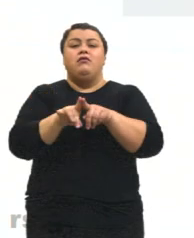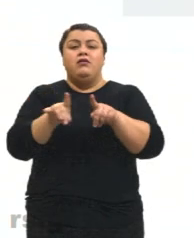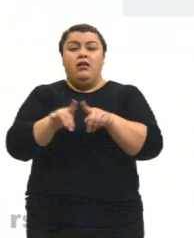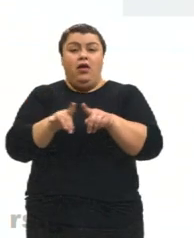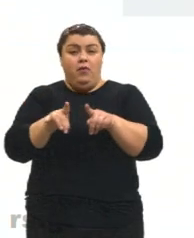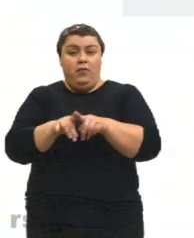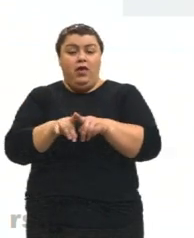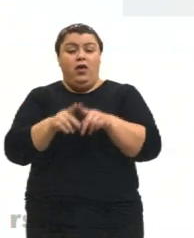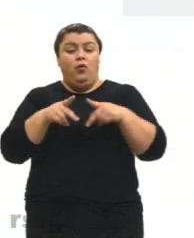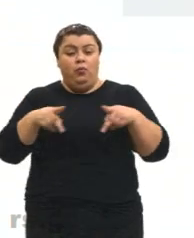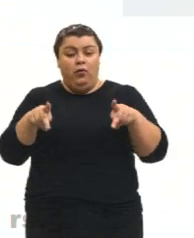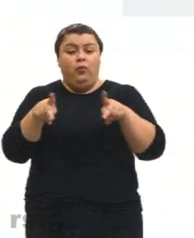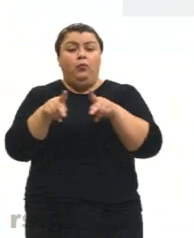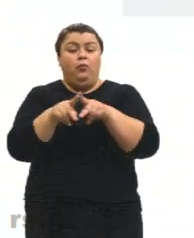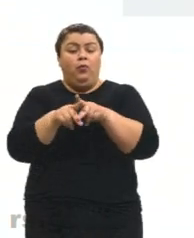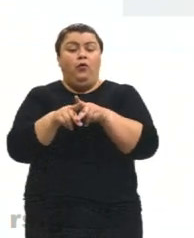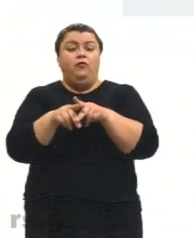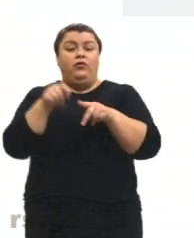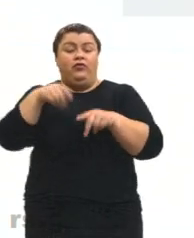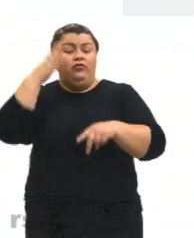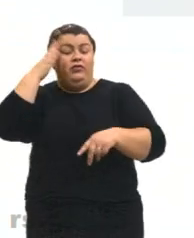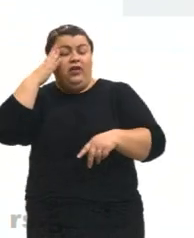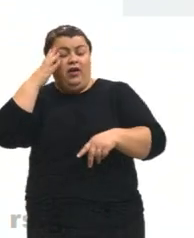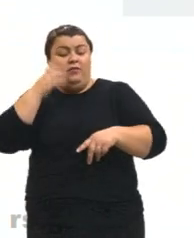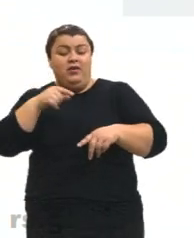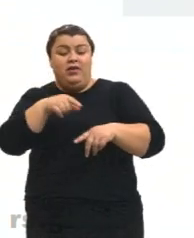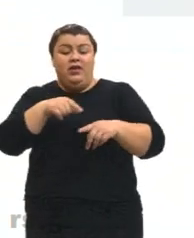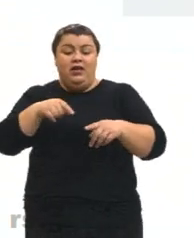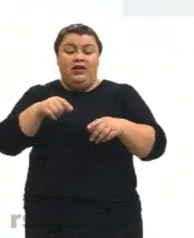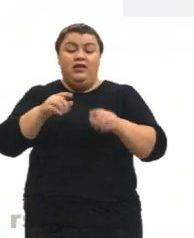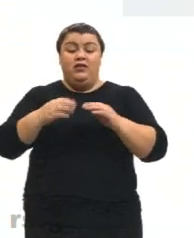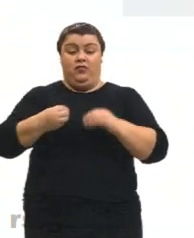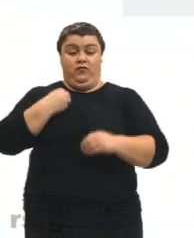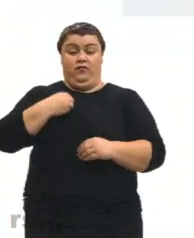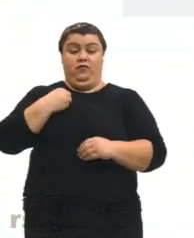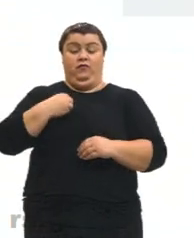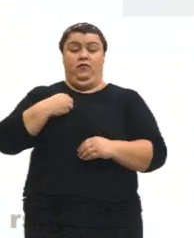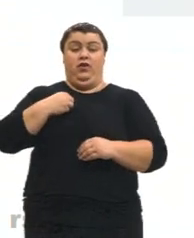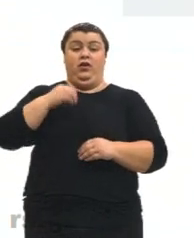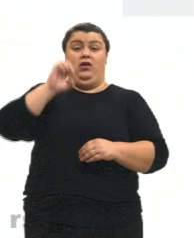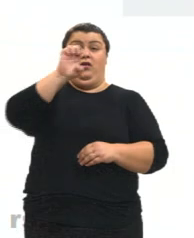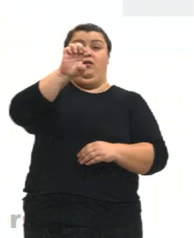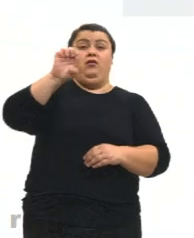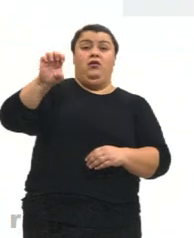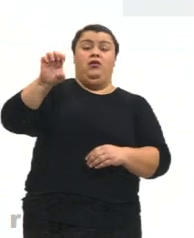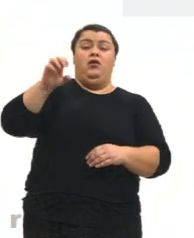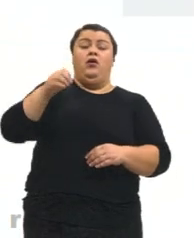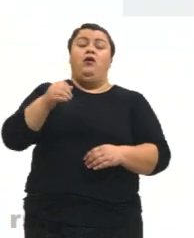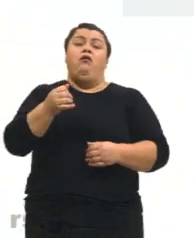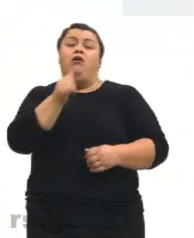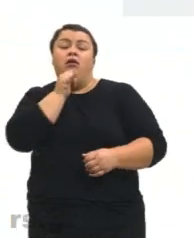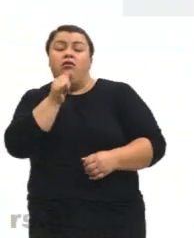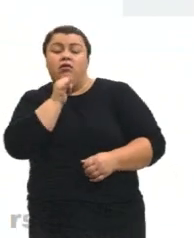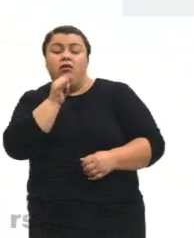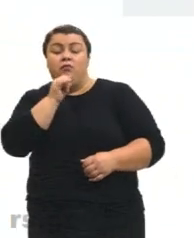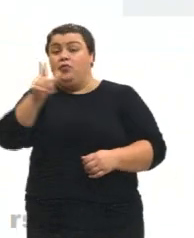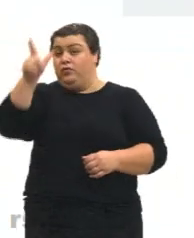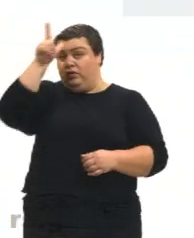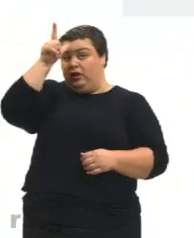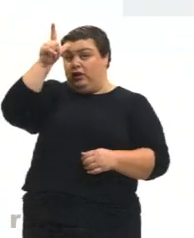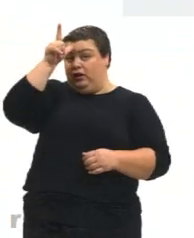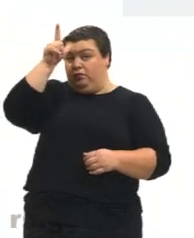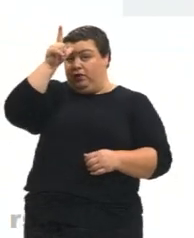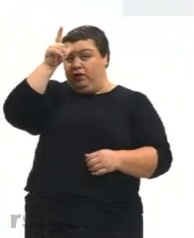que ela acaba se concentrando na esses Imigrantes às vezes mais em alguns estados né Por exemplo os alemães estão mais